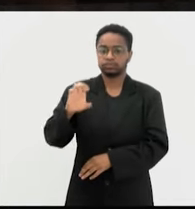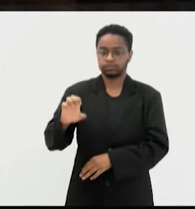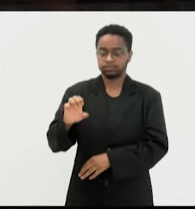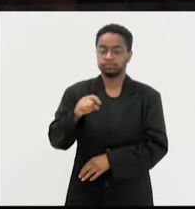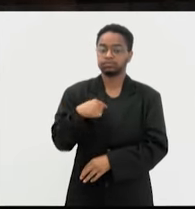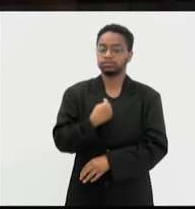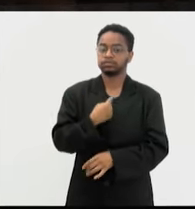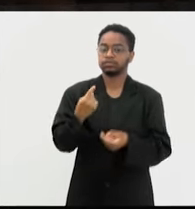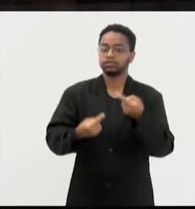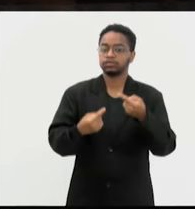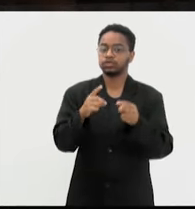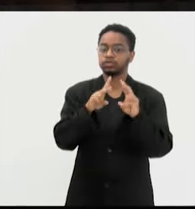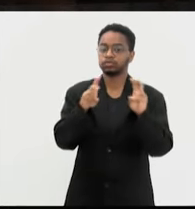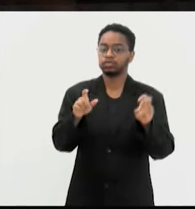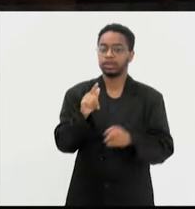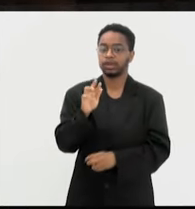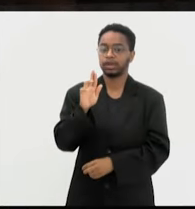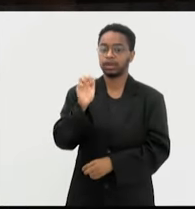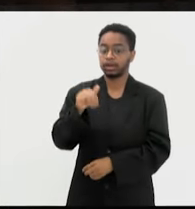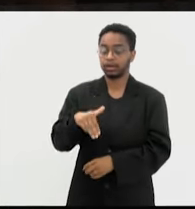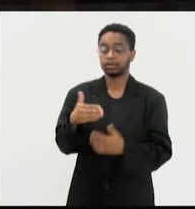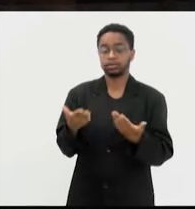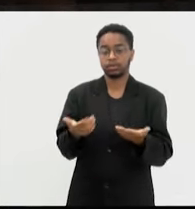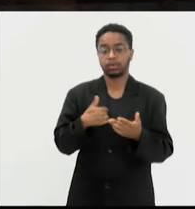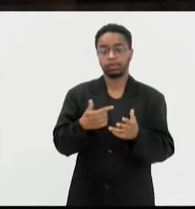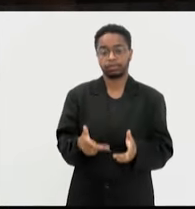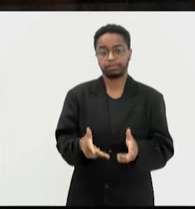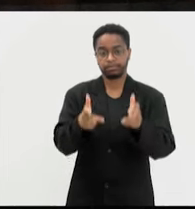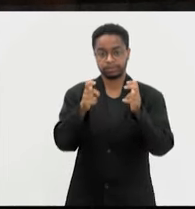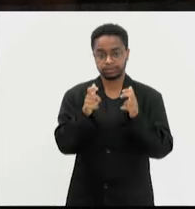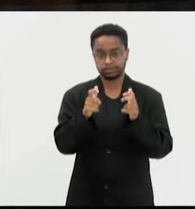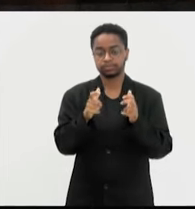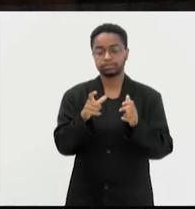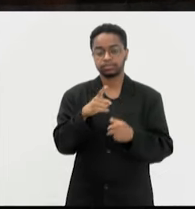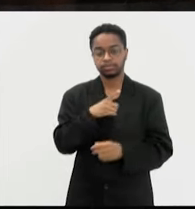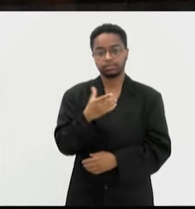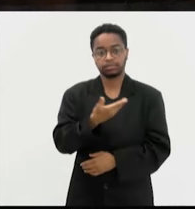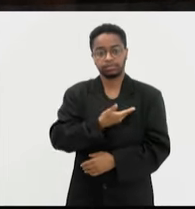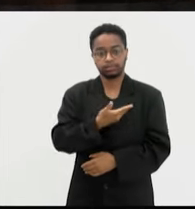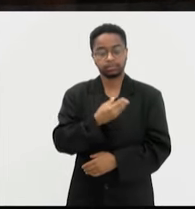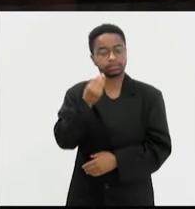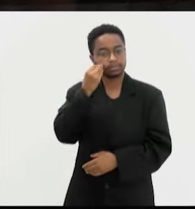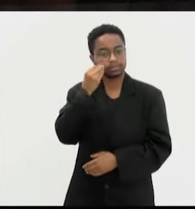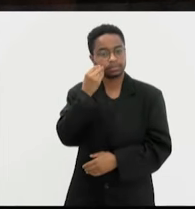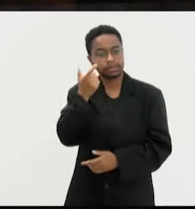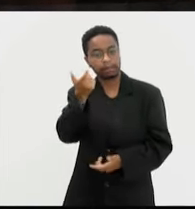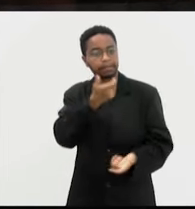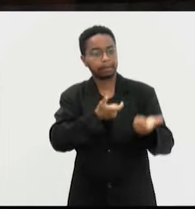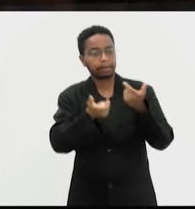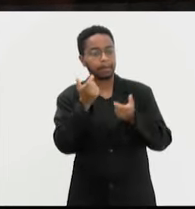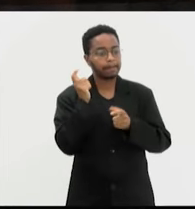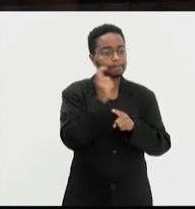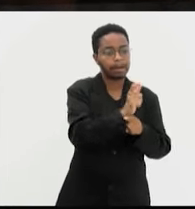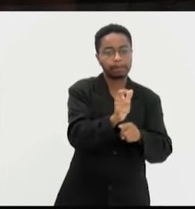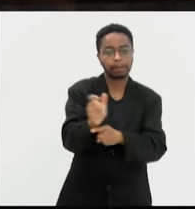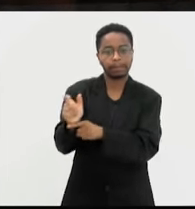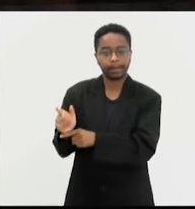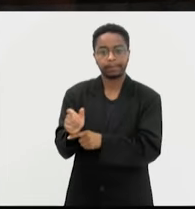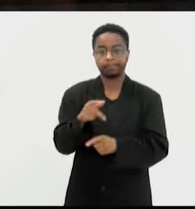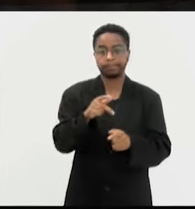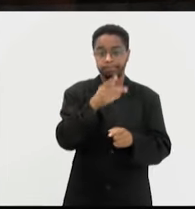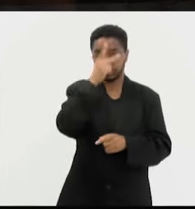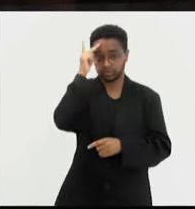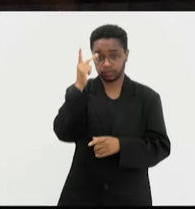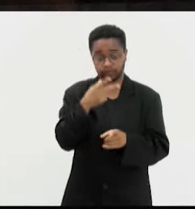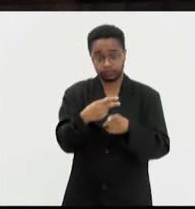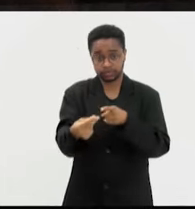falarmos sobre Gran e o que eu pude ver é um companheiro nosso tentando atacar Quem ganhou a Gran amigo quem ganhou